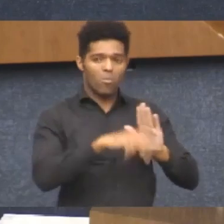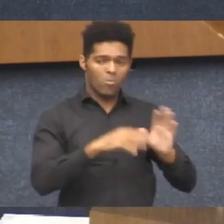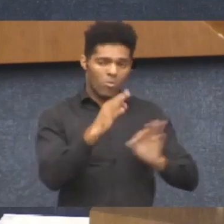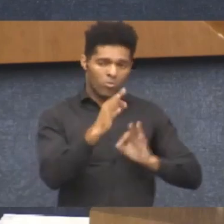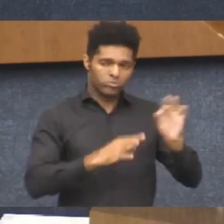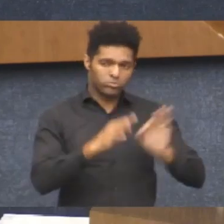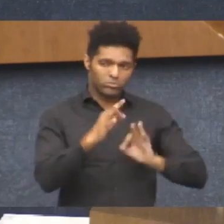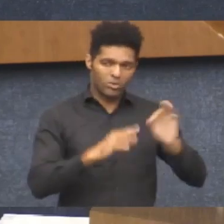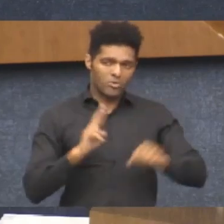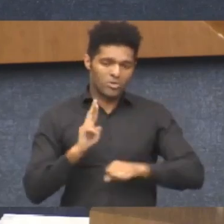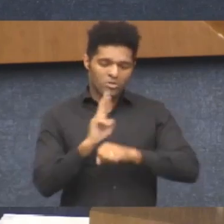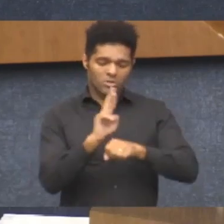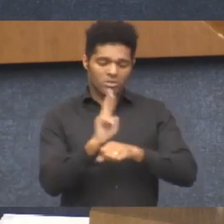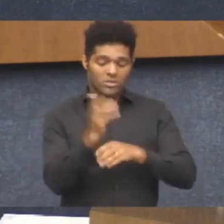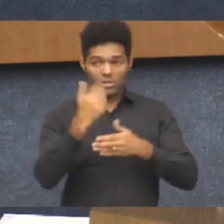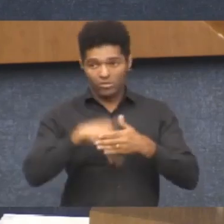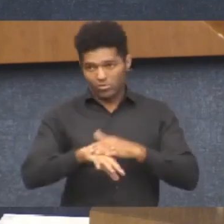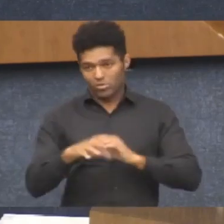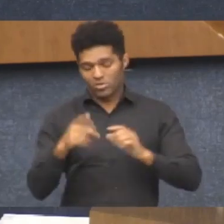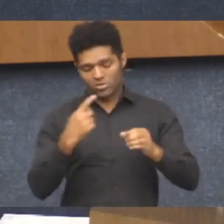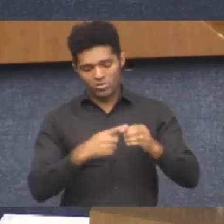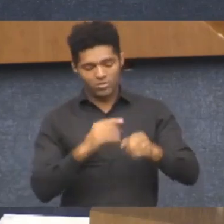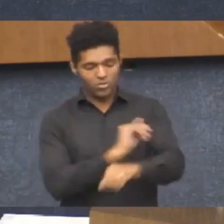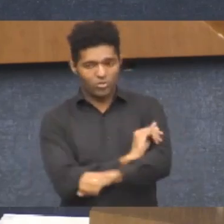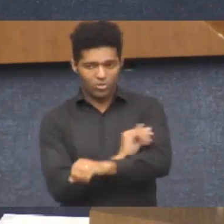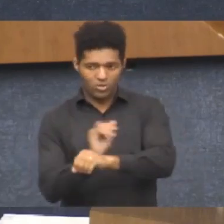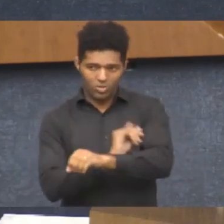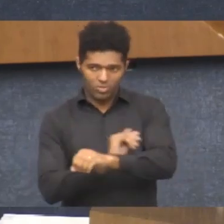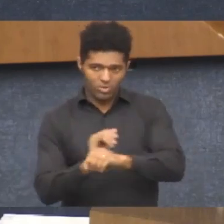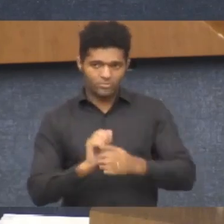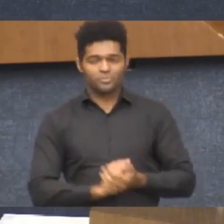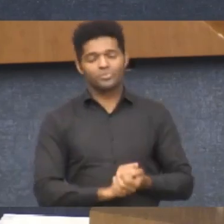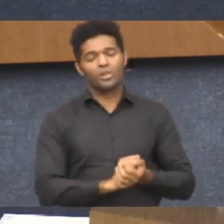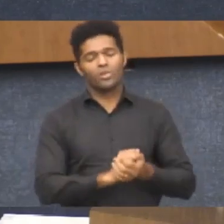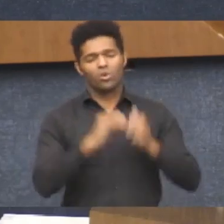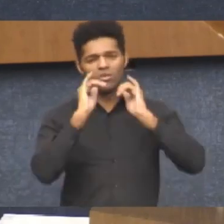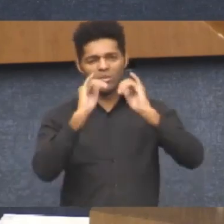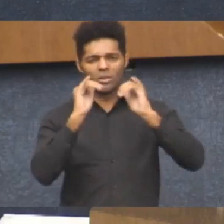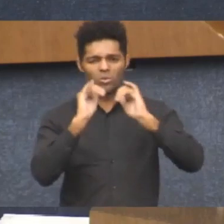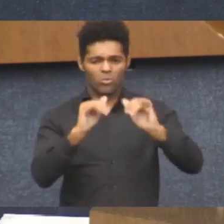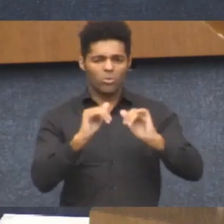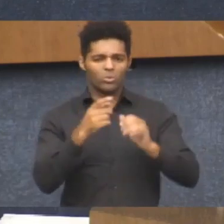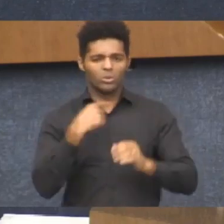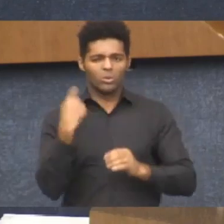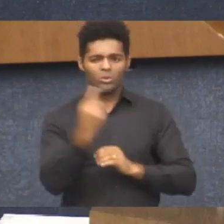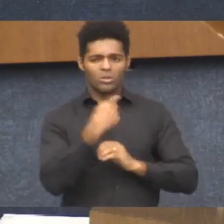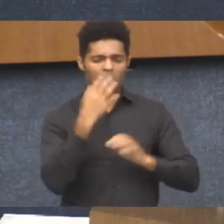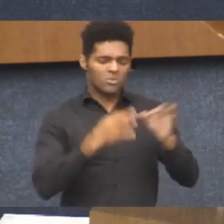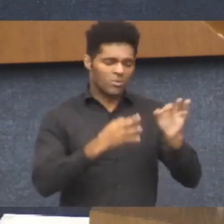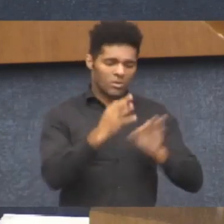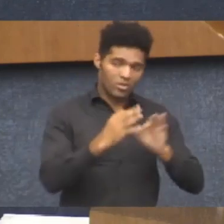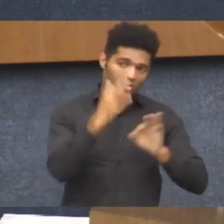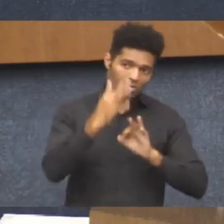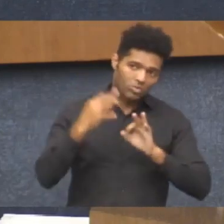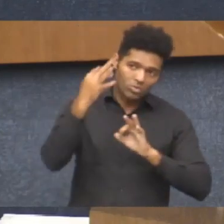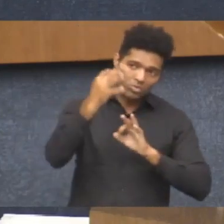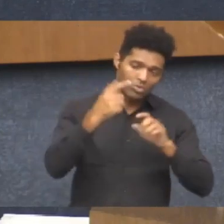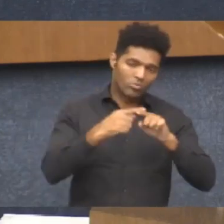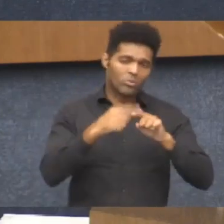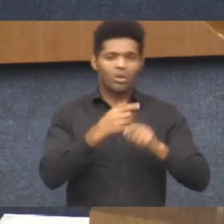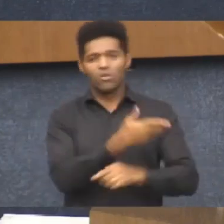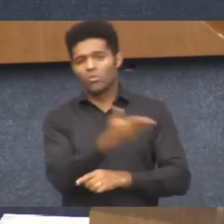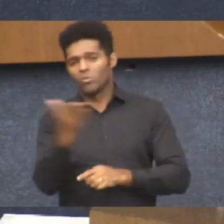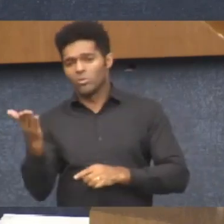Itabira. Então, eu estou dizendo aqui para vocês um pouco dos nossos planos, assim, porque vocês